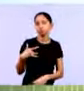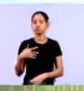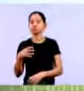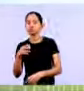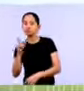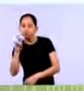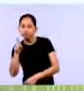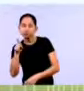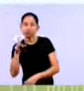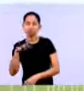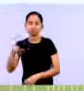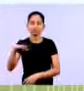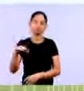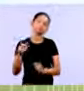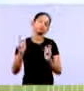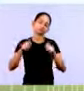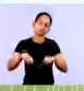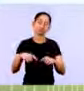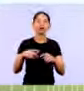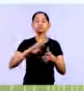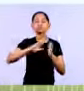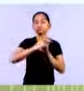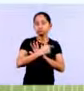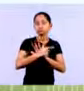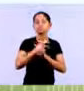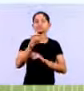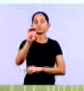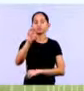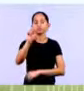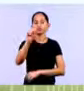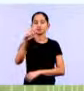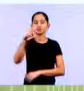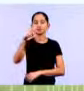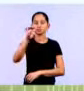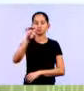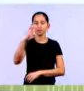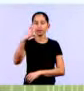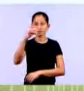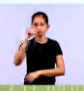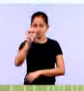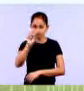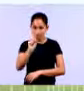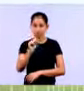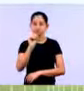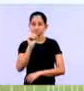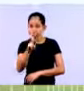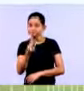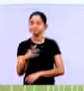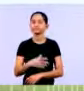Então, essas são as espécies de tributos existentes no nosso ordenamento jurídico.